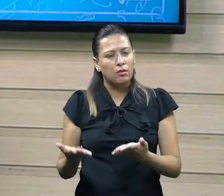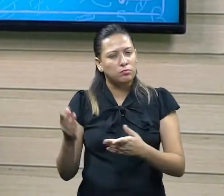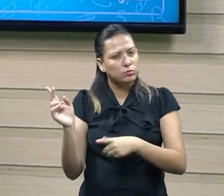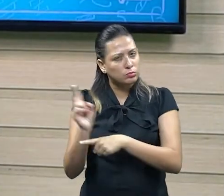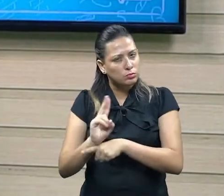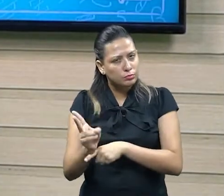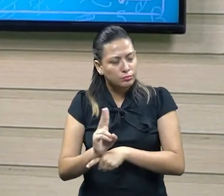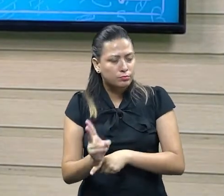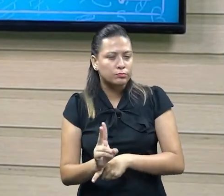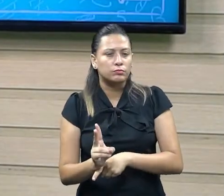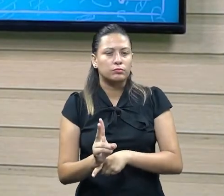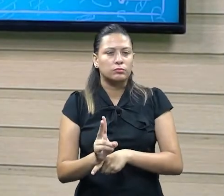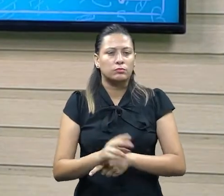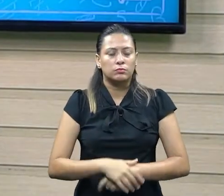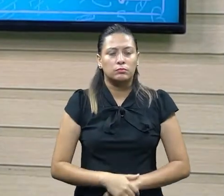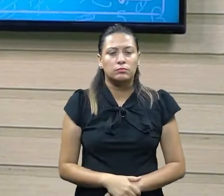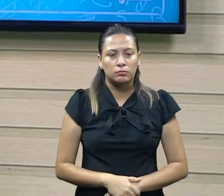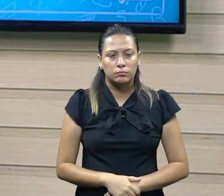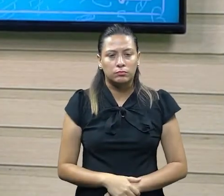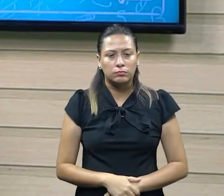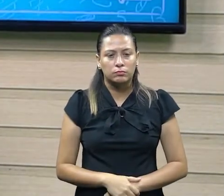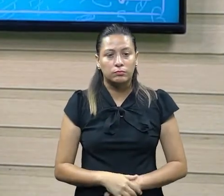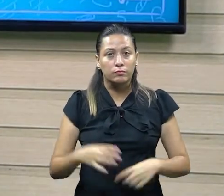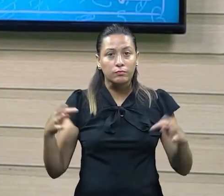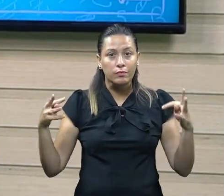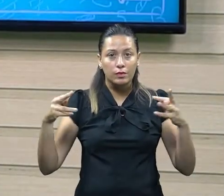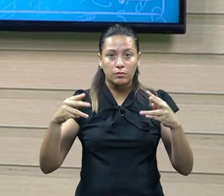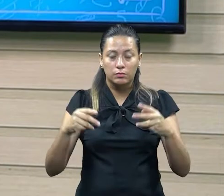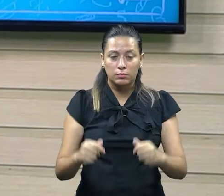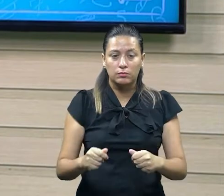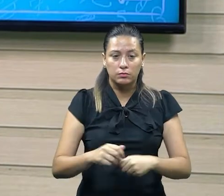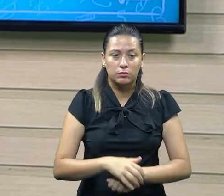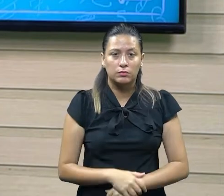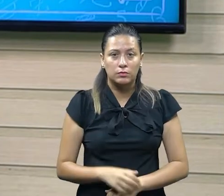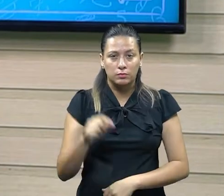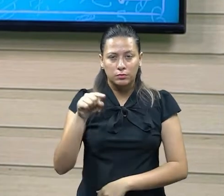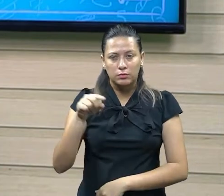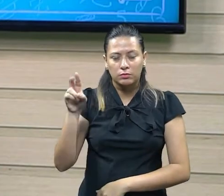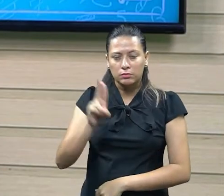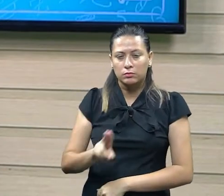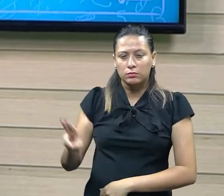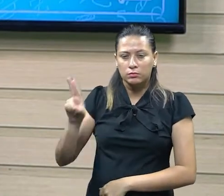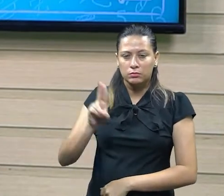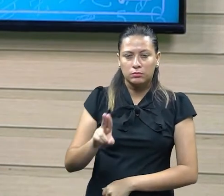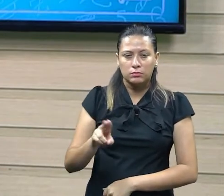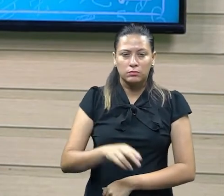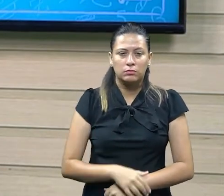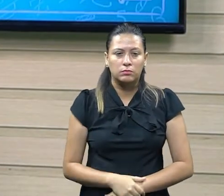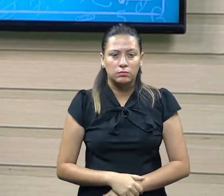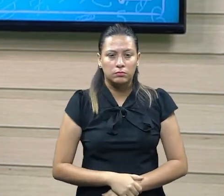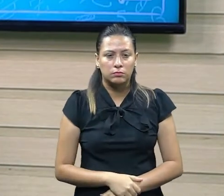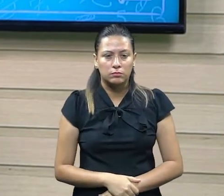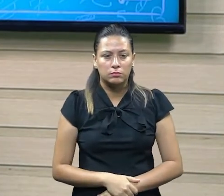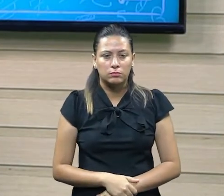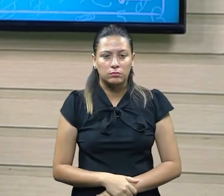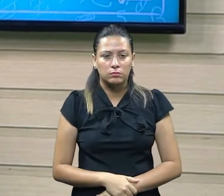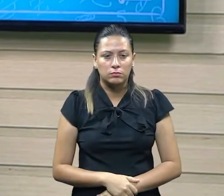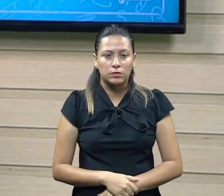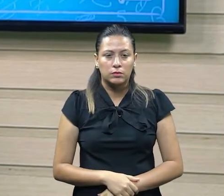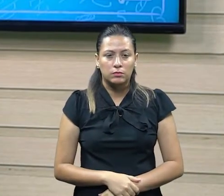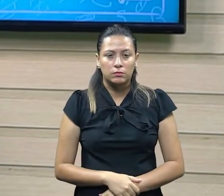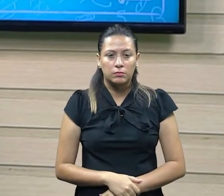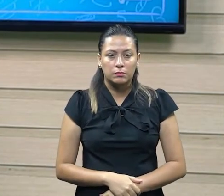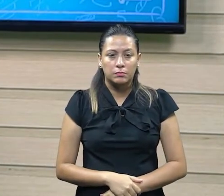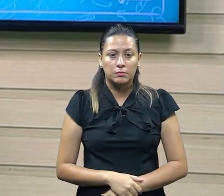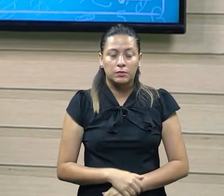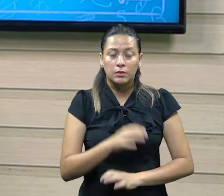inspeção, você tem que levar em conta que tudo aquilo que você for utilizar, ele tem que estar em dia, tem que